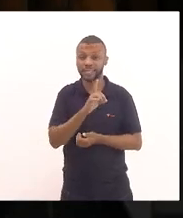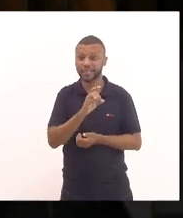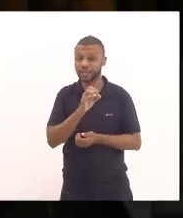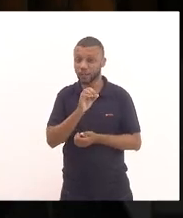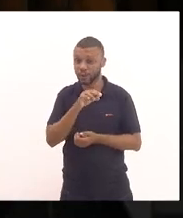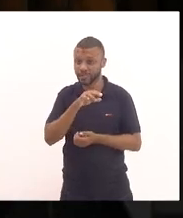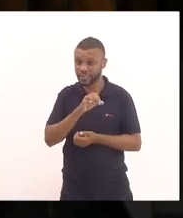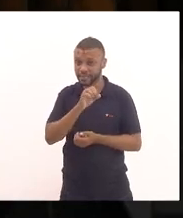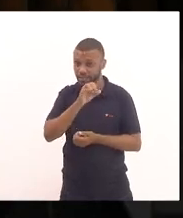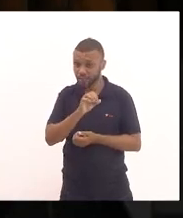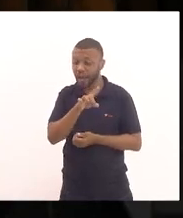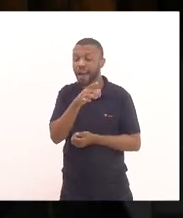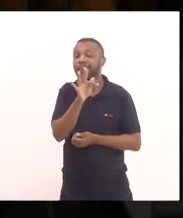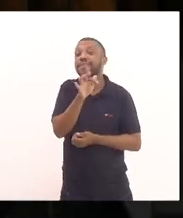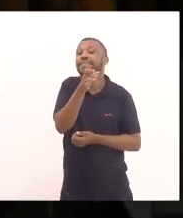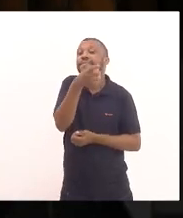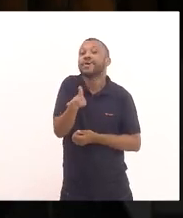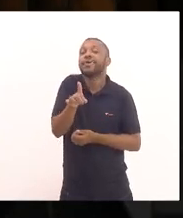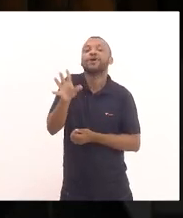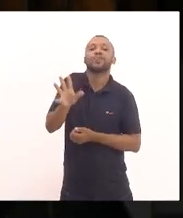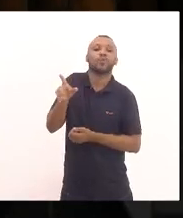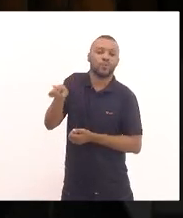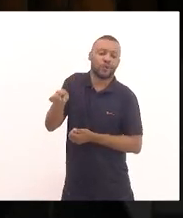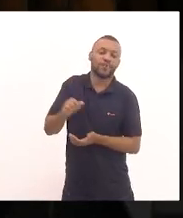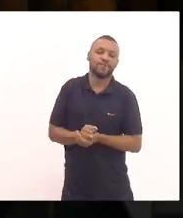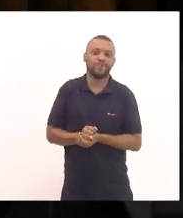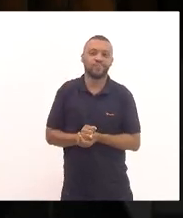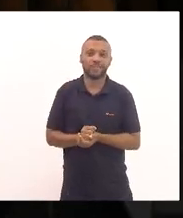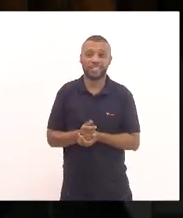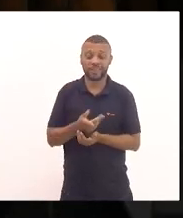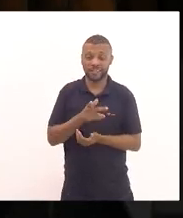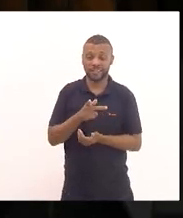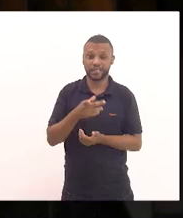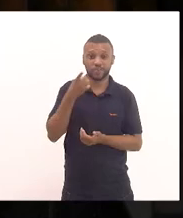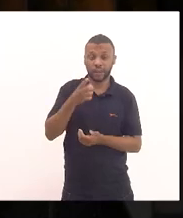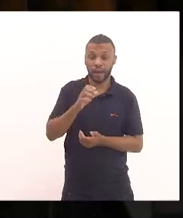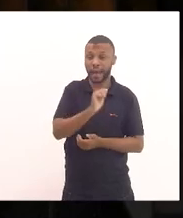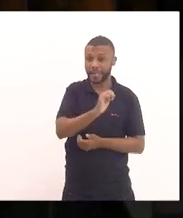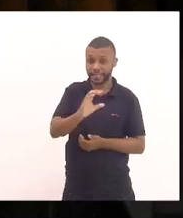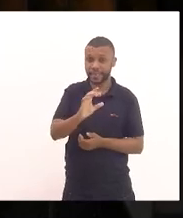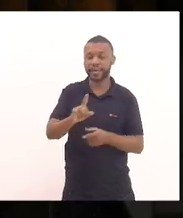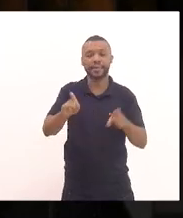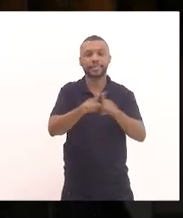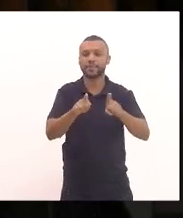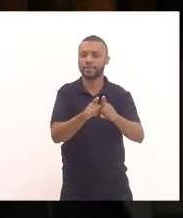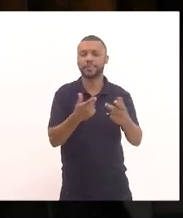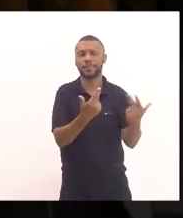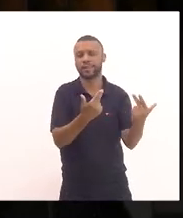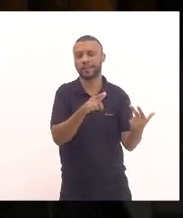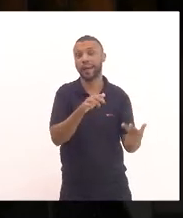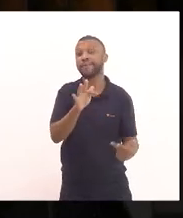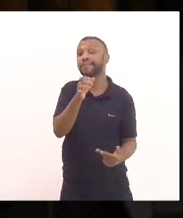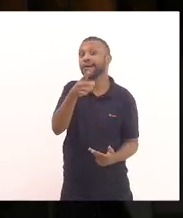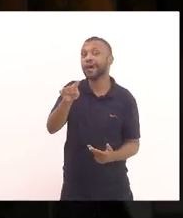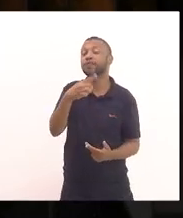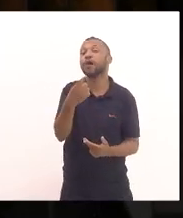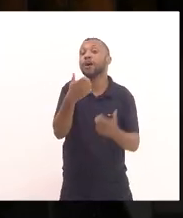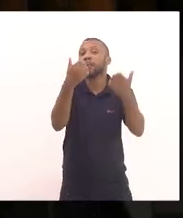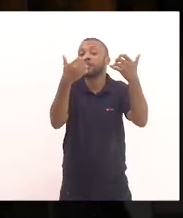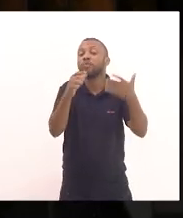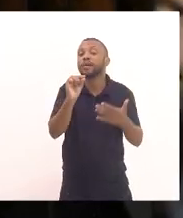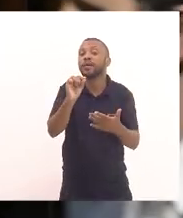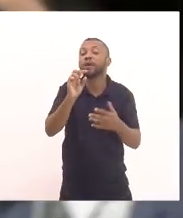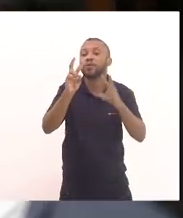presidente Lula. Deputado André Ciliano, com certeza. E nós falávamos da carestia